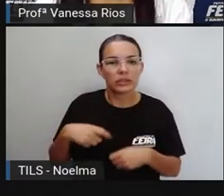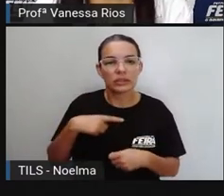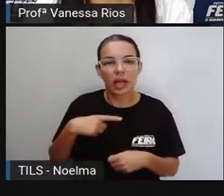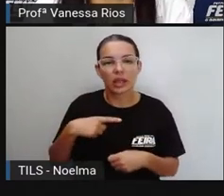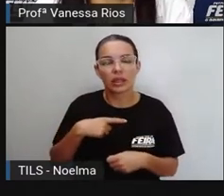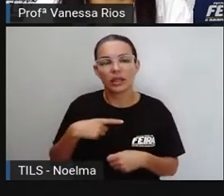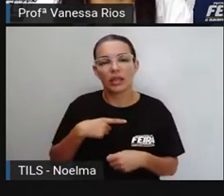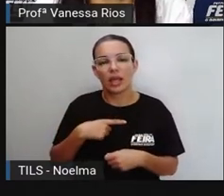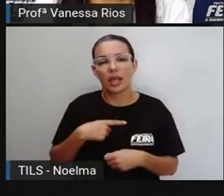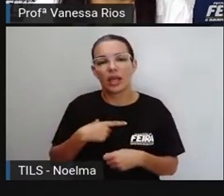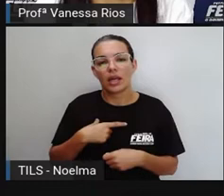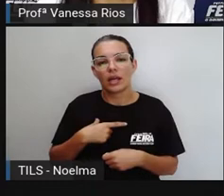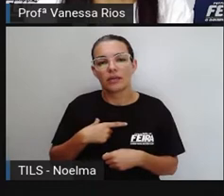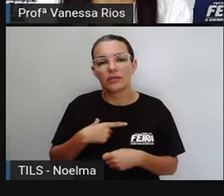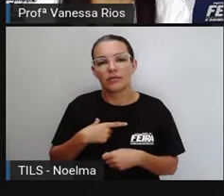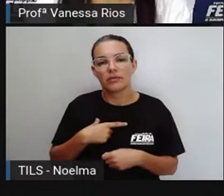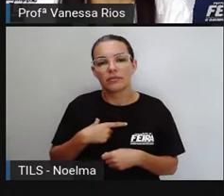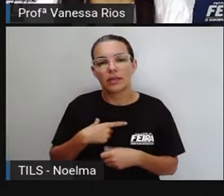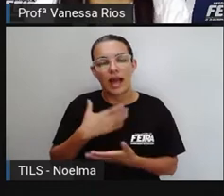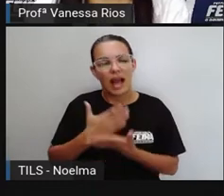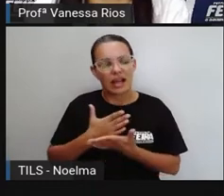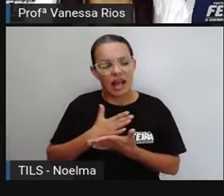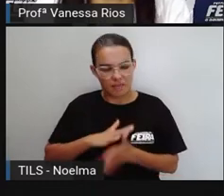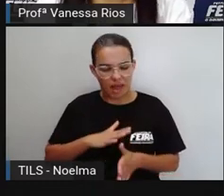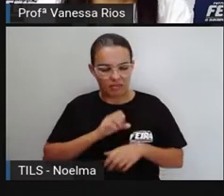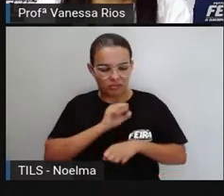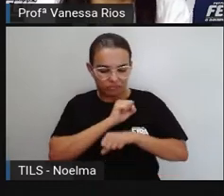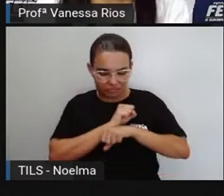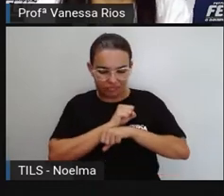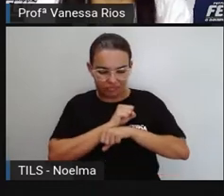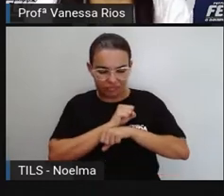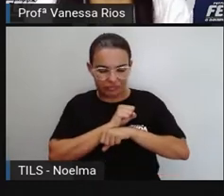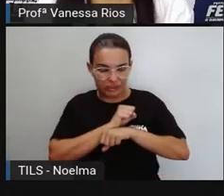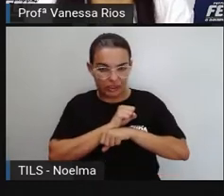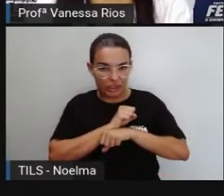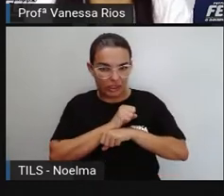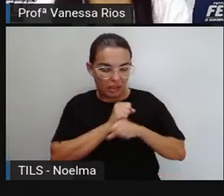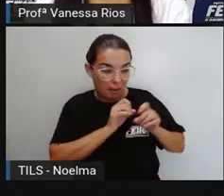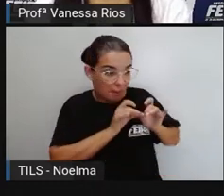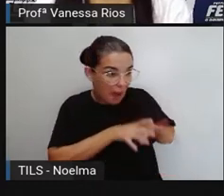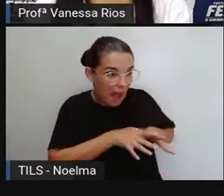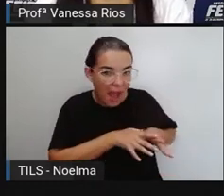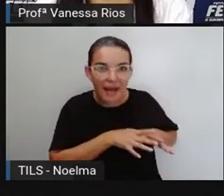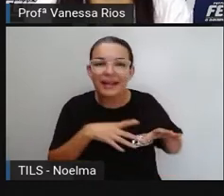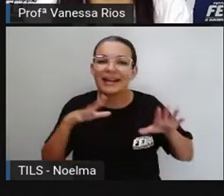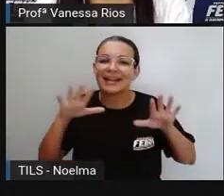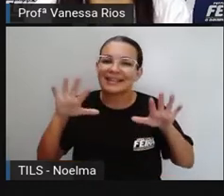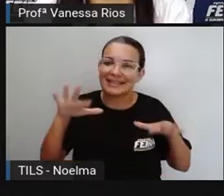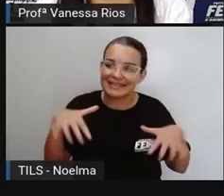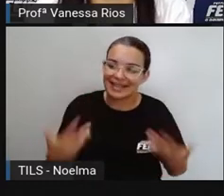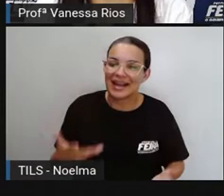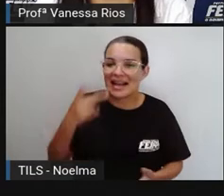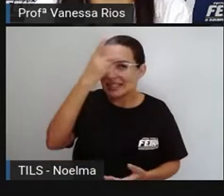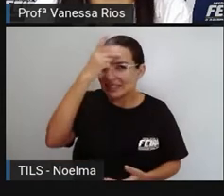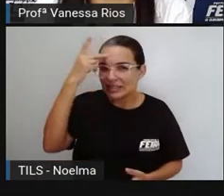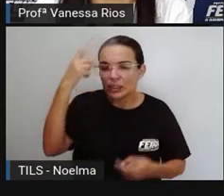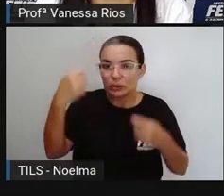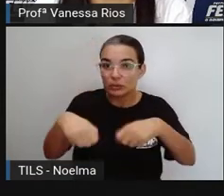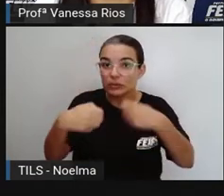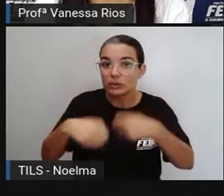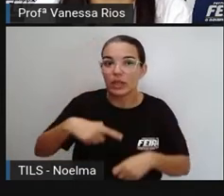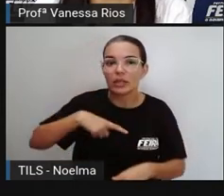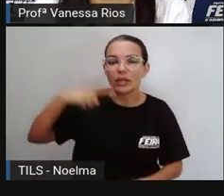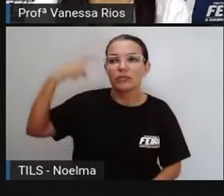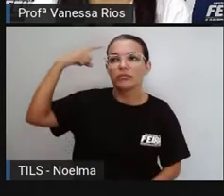eles sejam deixados de lado, as pessoas devem ter consciência de que a atividade física deve ser introduzida na rotina